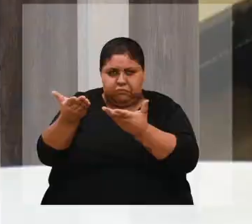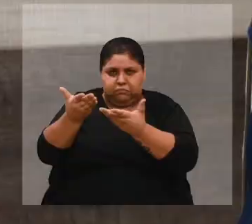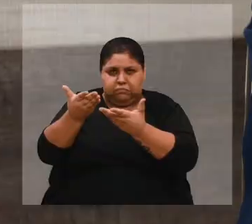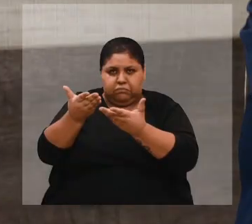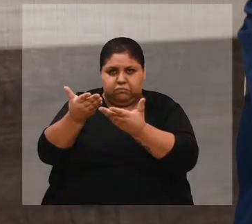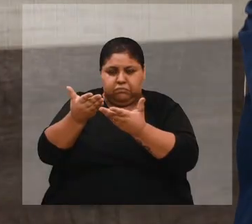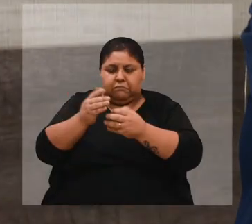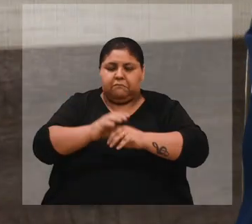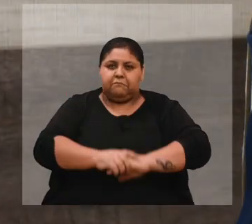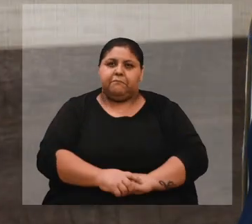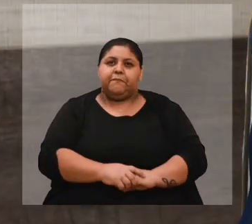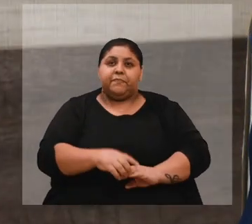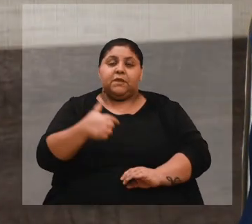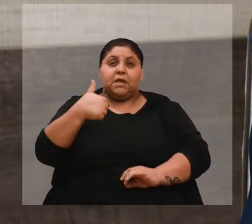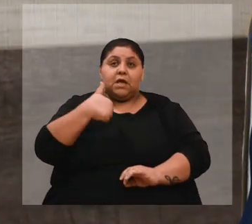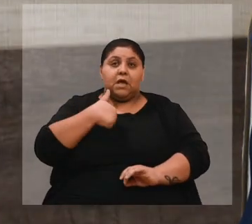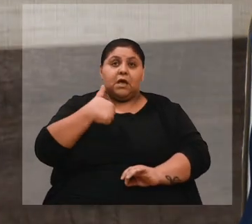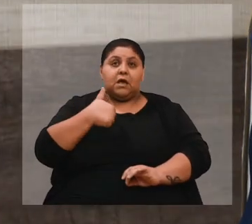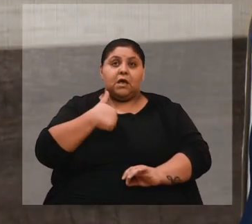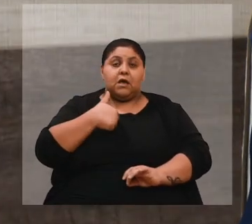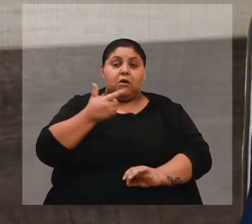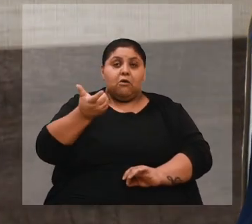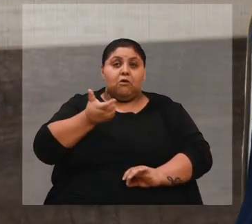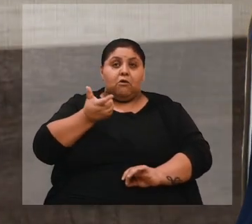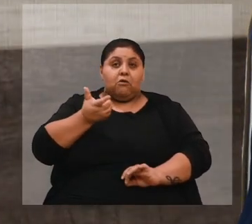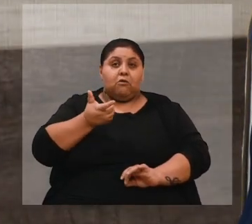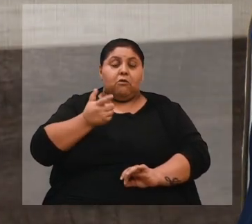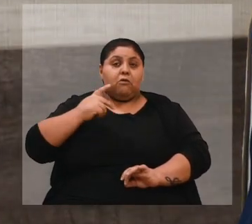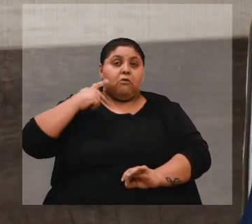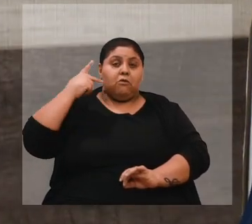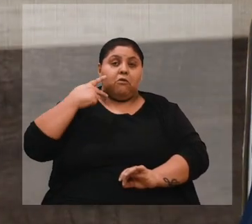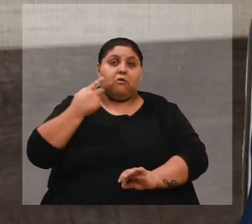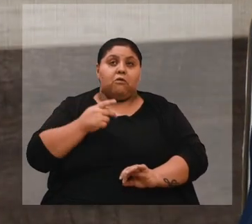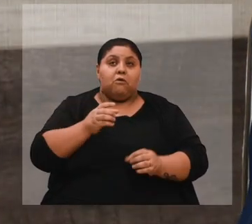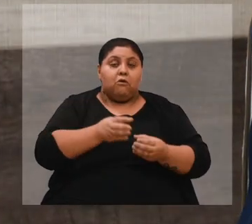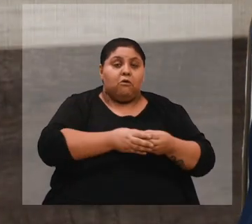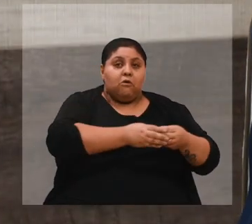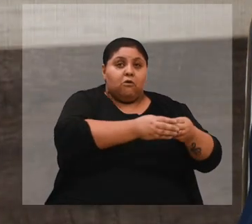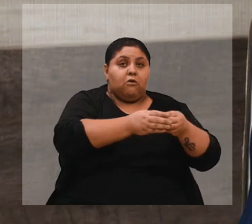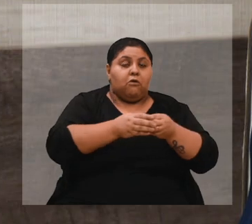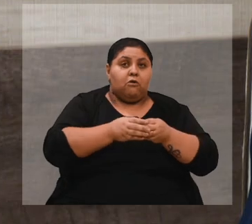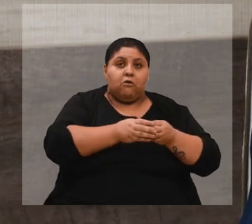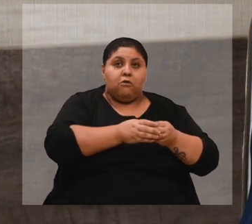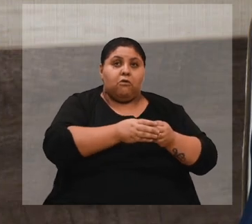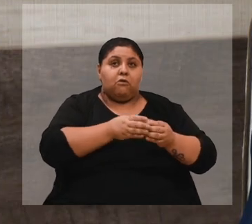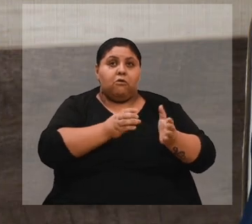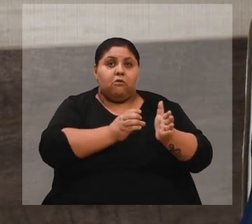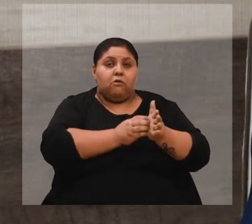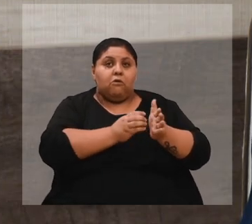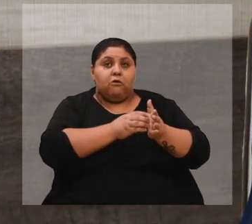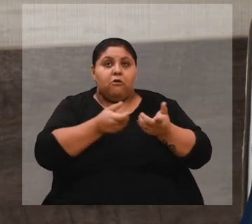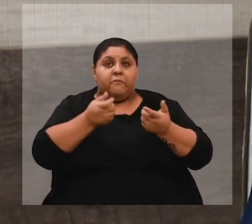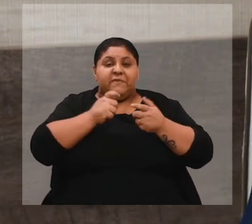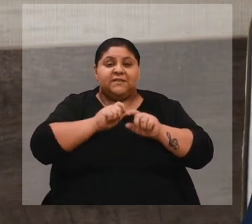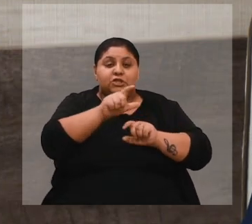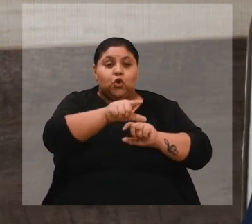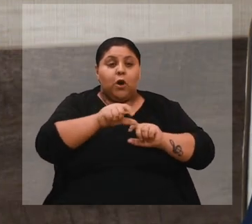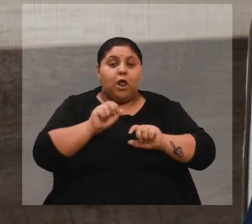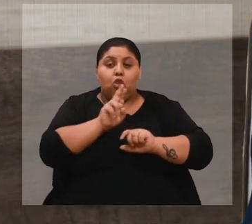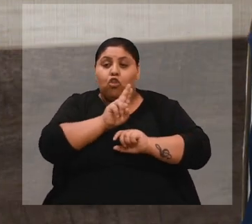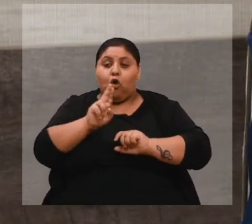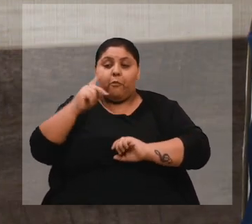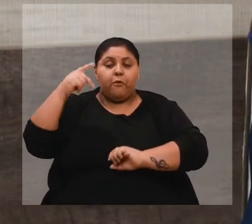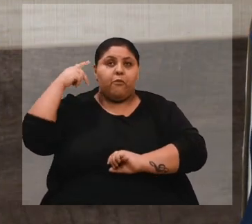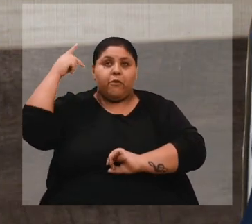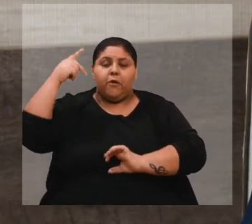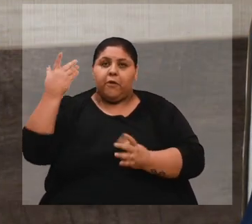educandários? Claro, quando eu fui concorrer, o pessoal do partido disse, Zanquim, você tem que escolher um nome